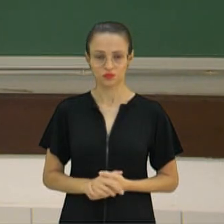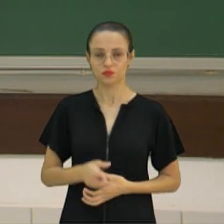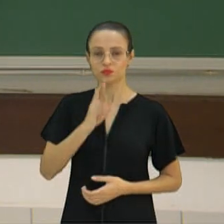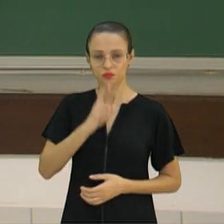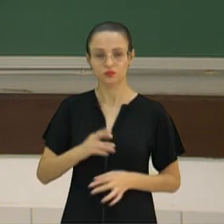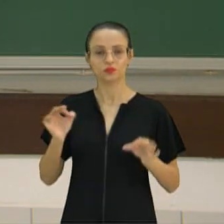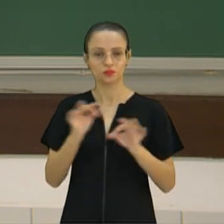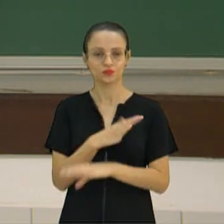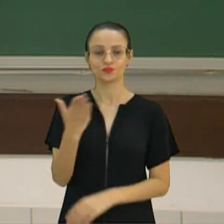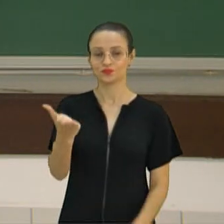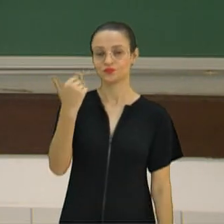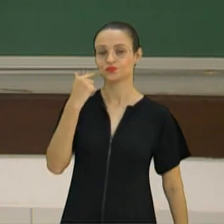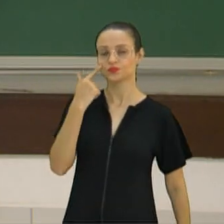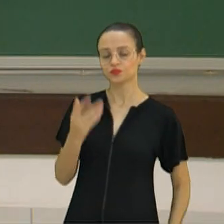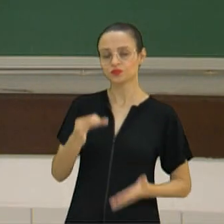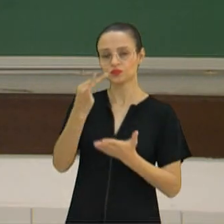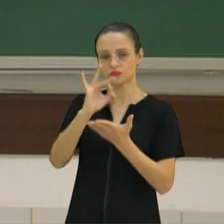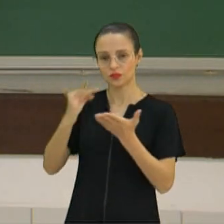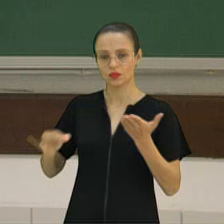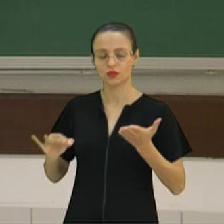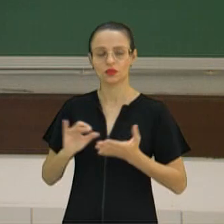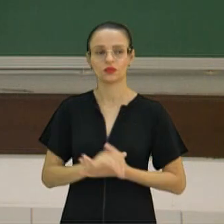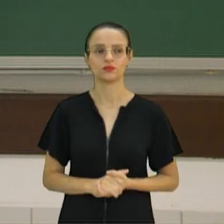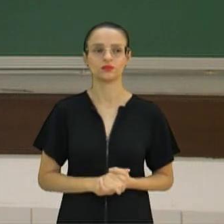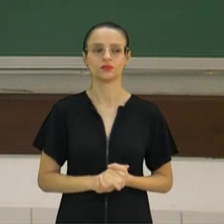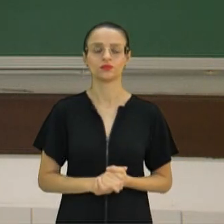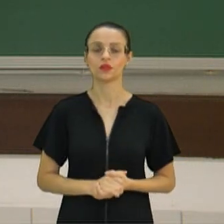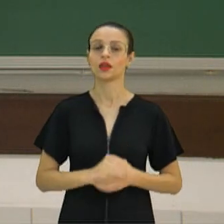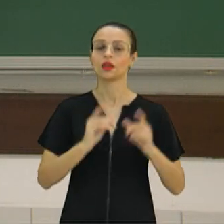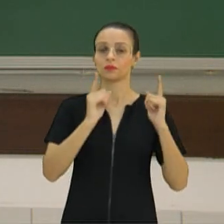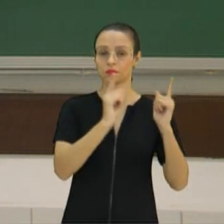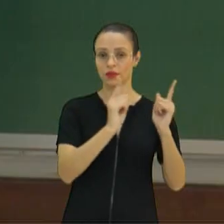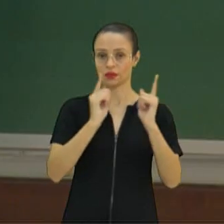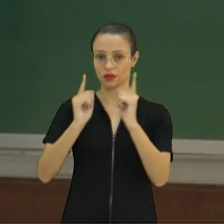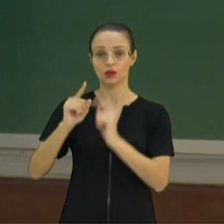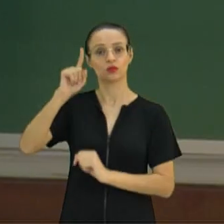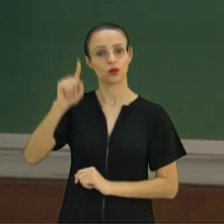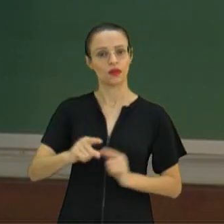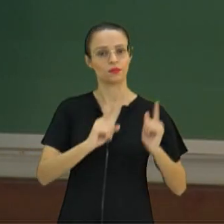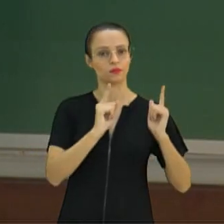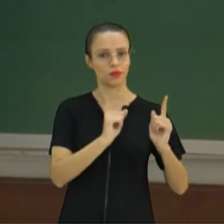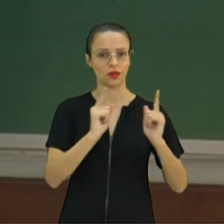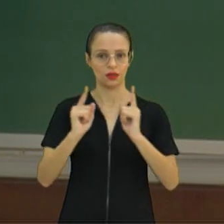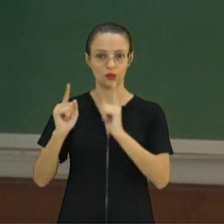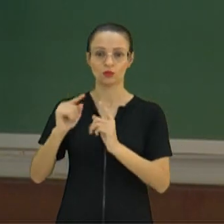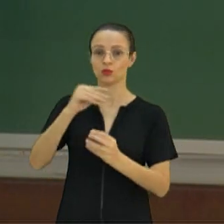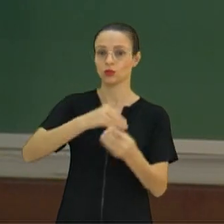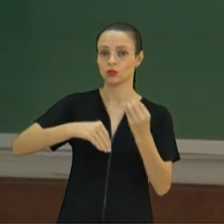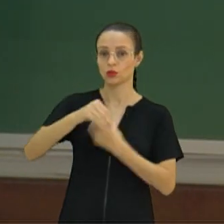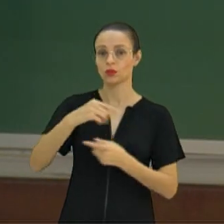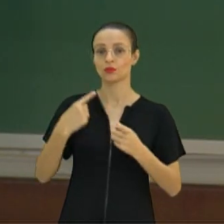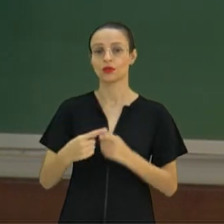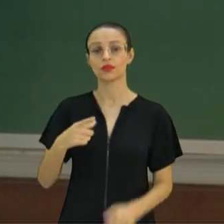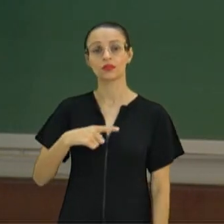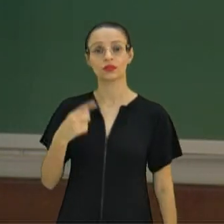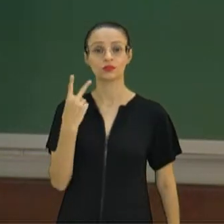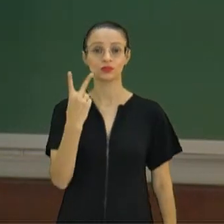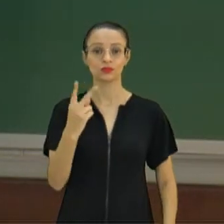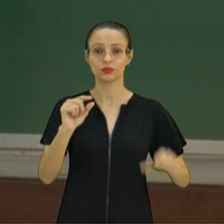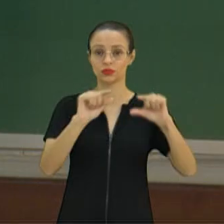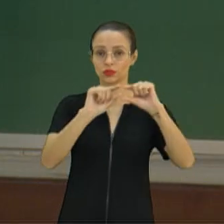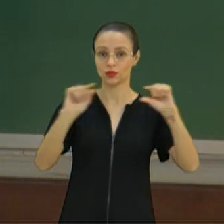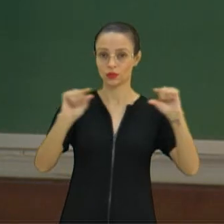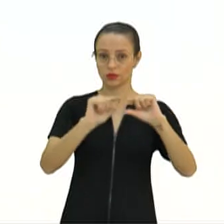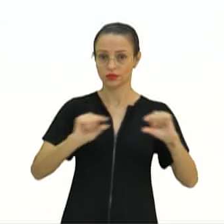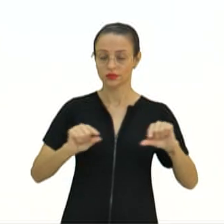Respondeu? Então vamos conferir. O período acima é um período composto, pois há duas orações. Isso mesmo,